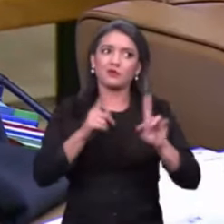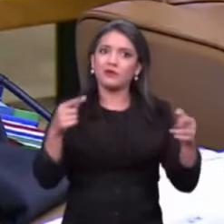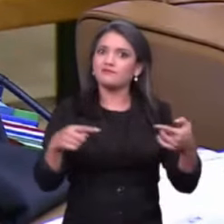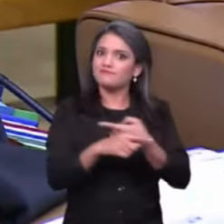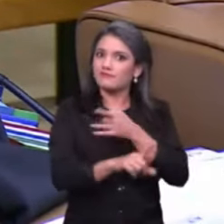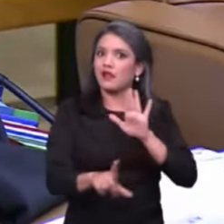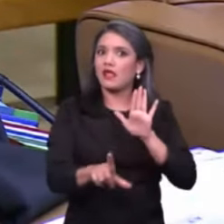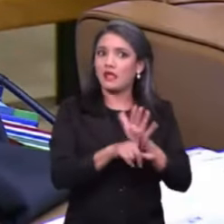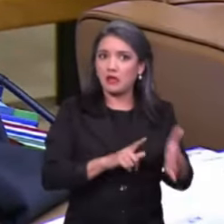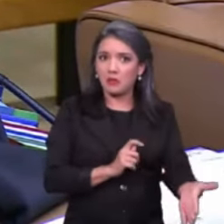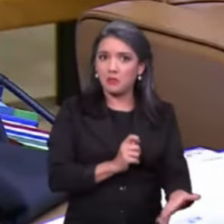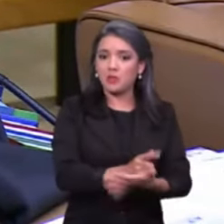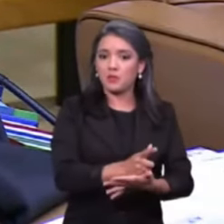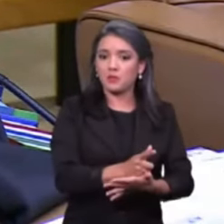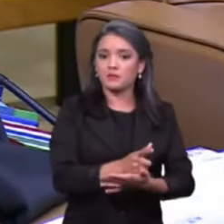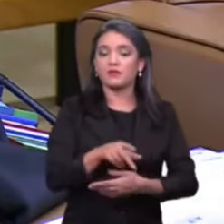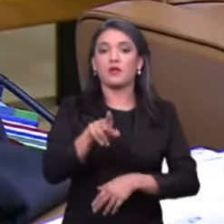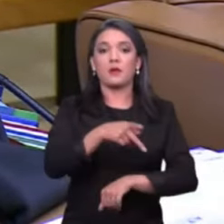No Uruguai,